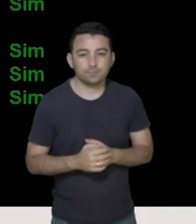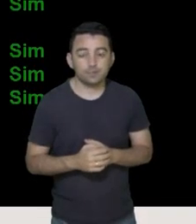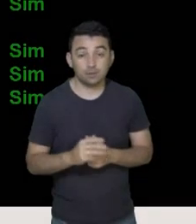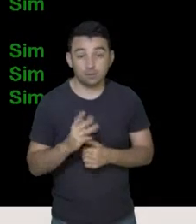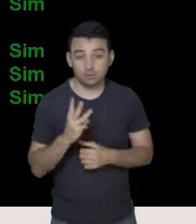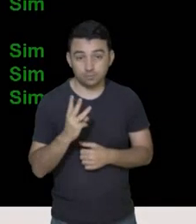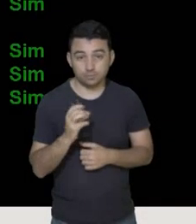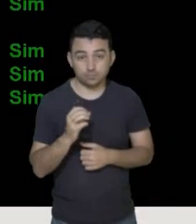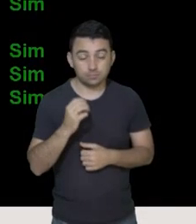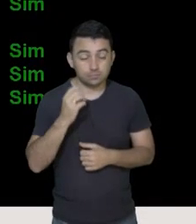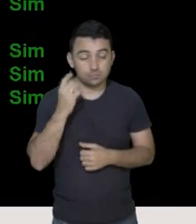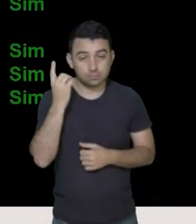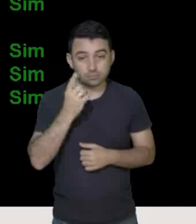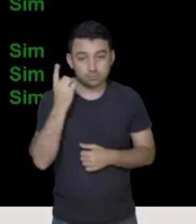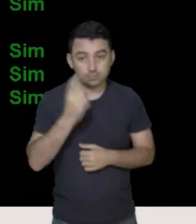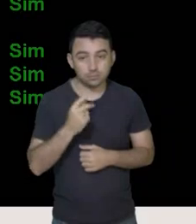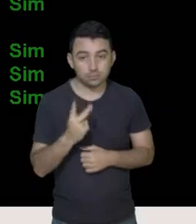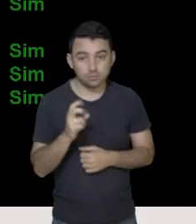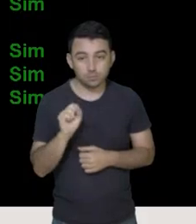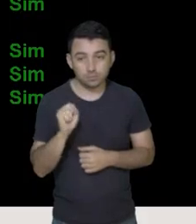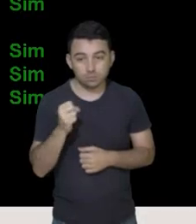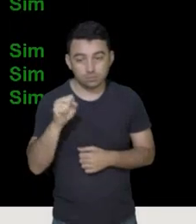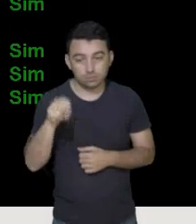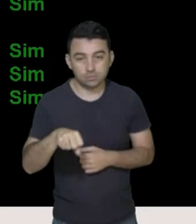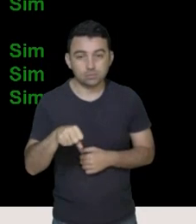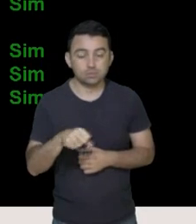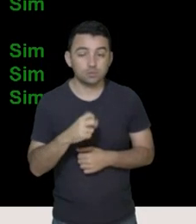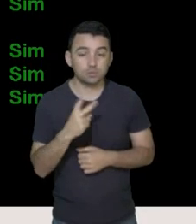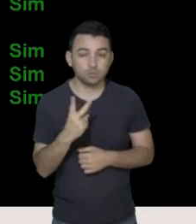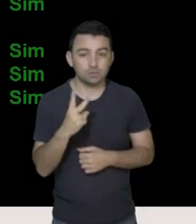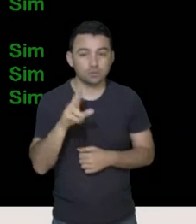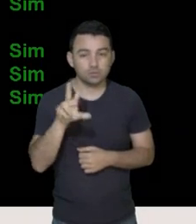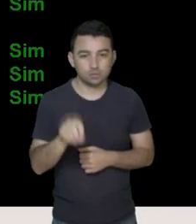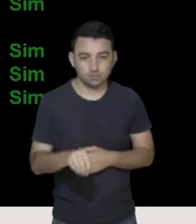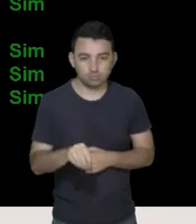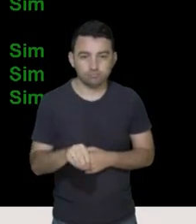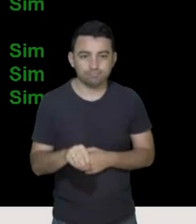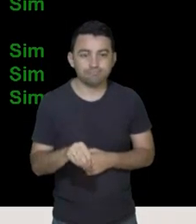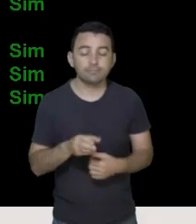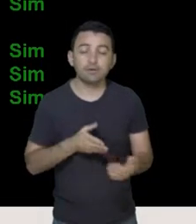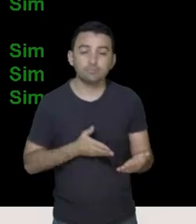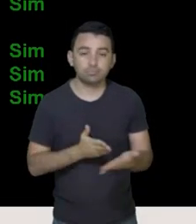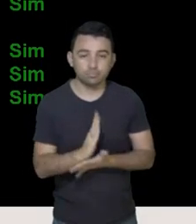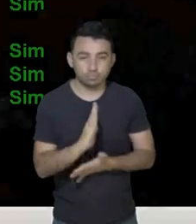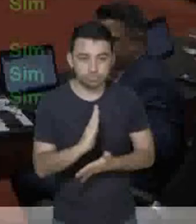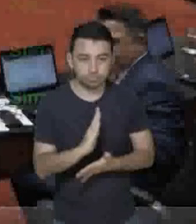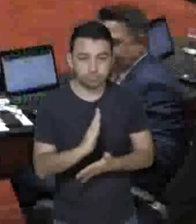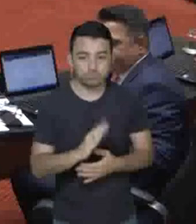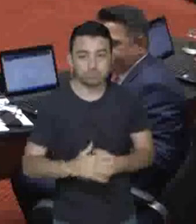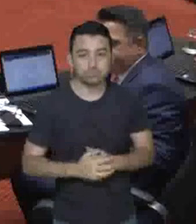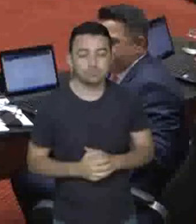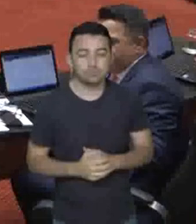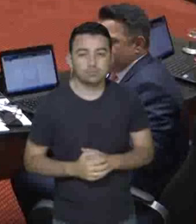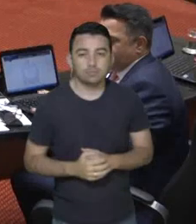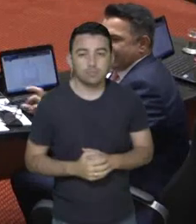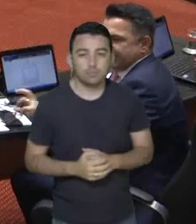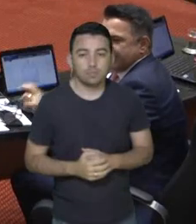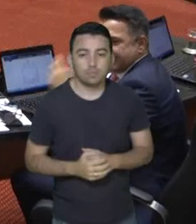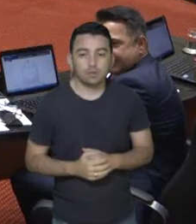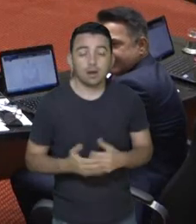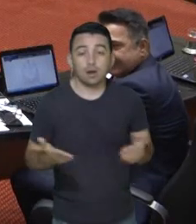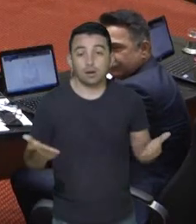deputados, 28 sim, 2 não, está aprovado o projeto. Agora